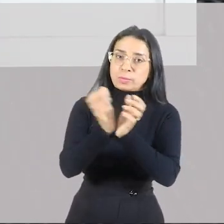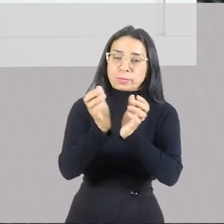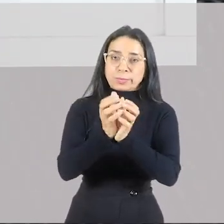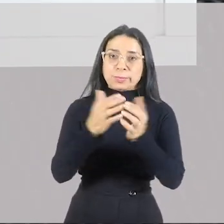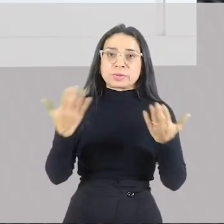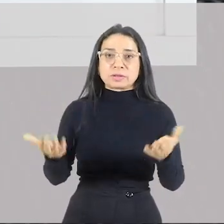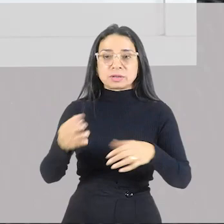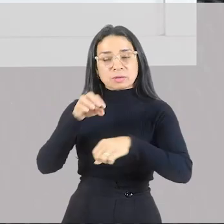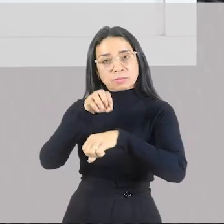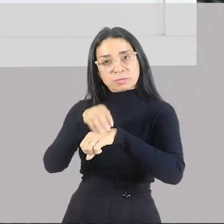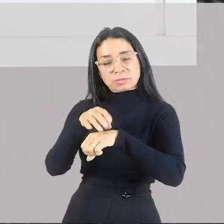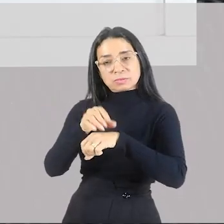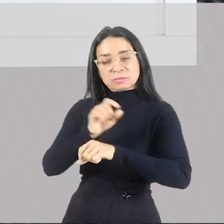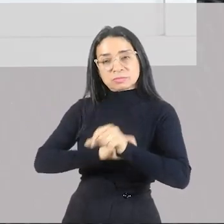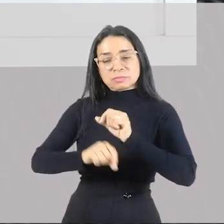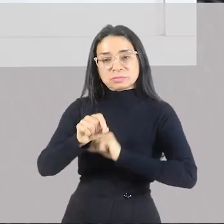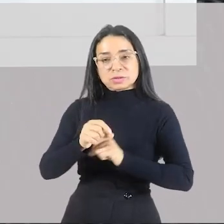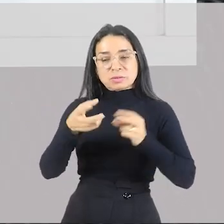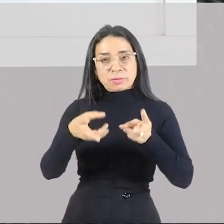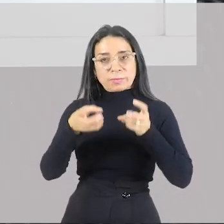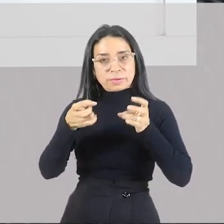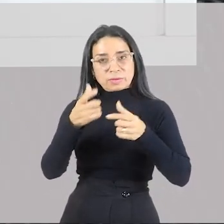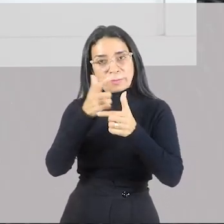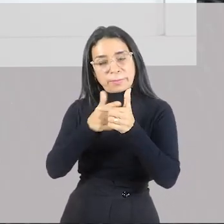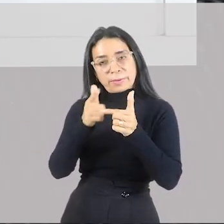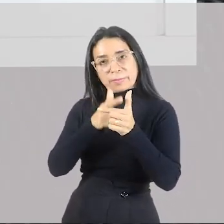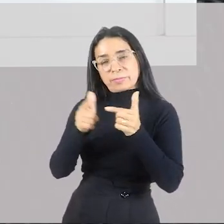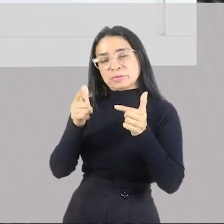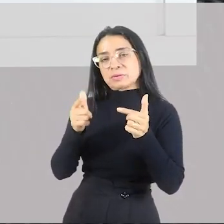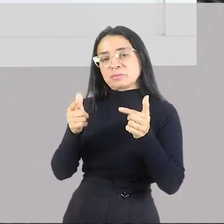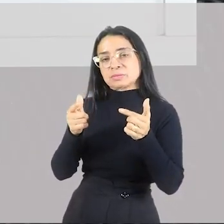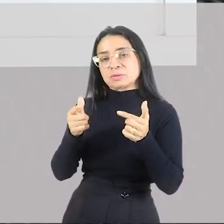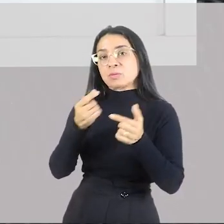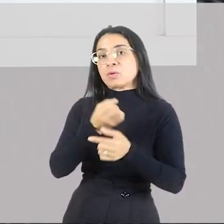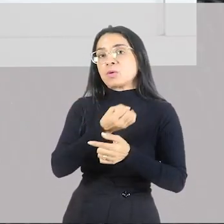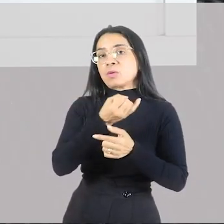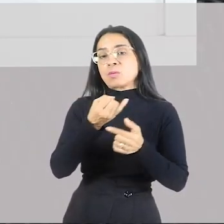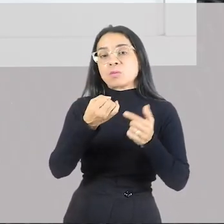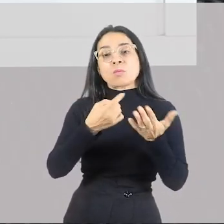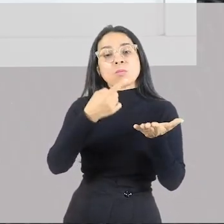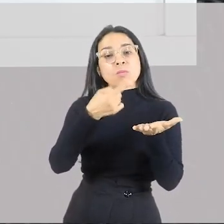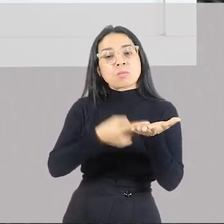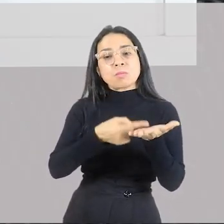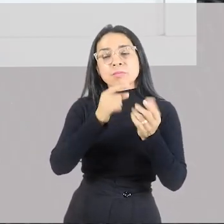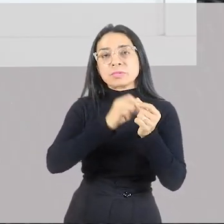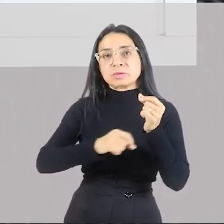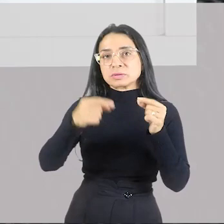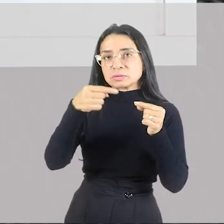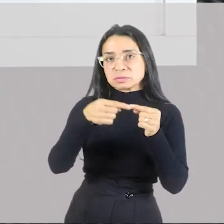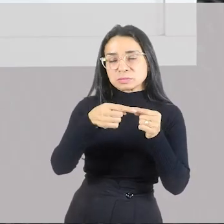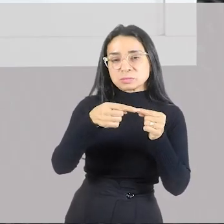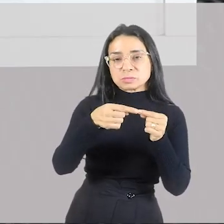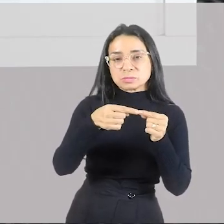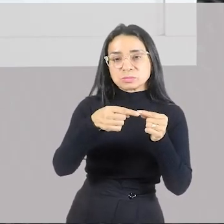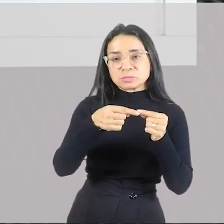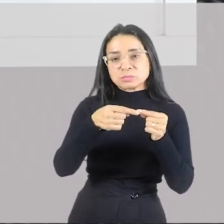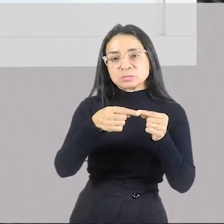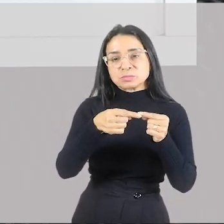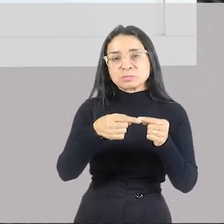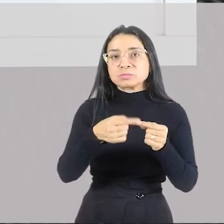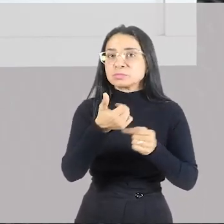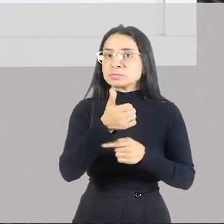a dica para que você perceba que isso é um problema de combinação. Então, essa é uma combinação, né, de